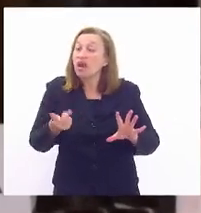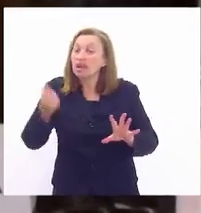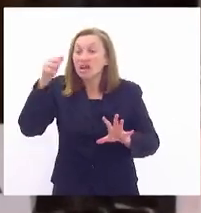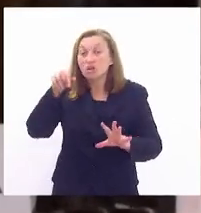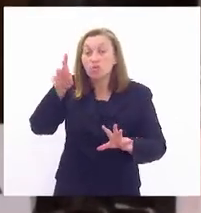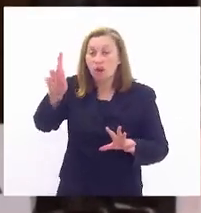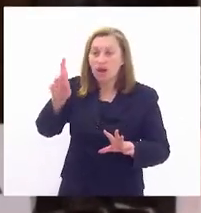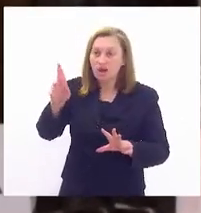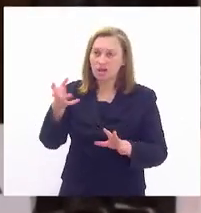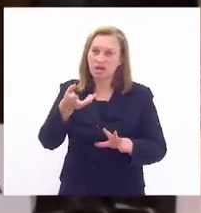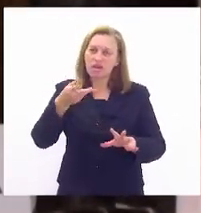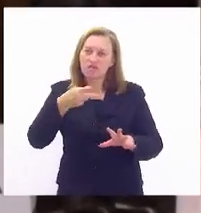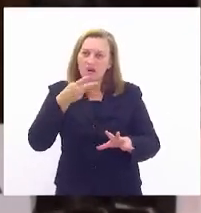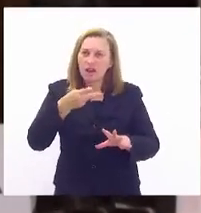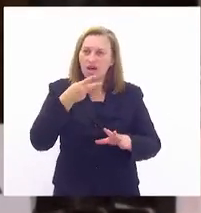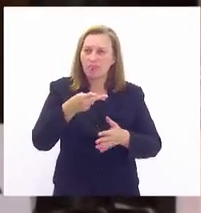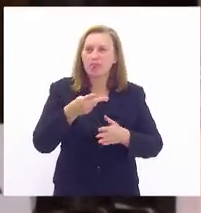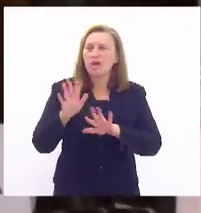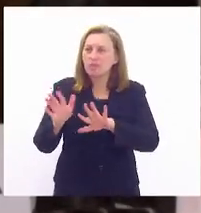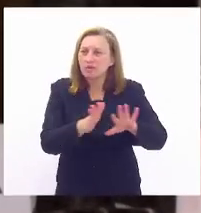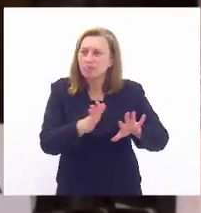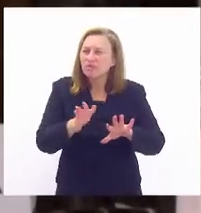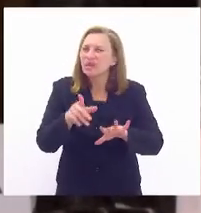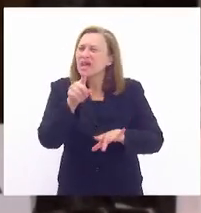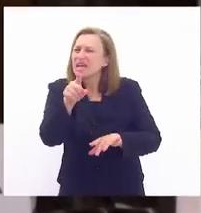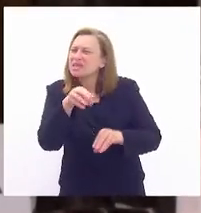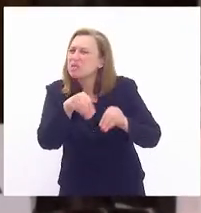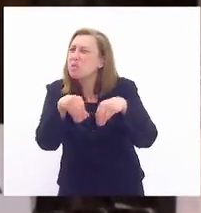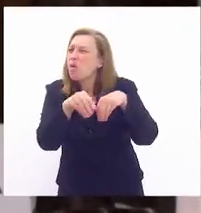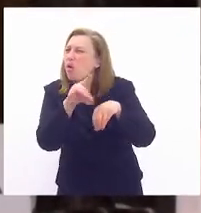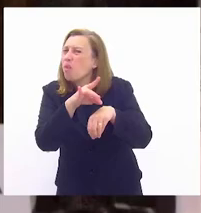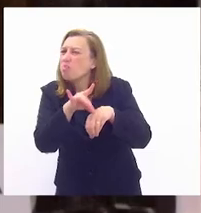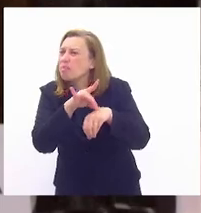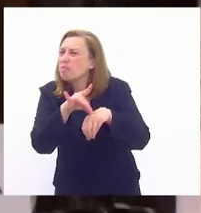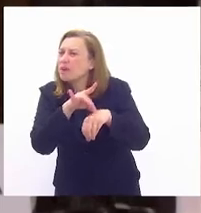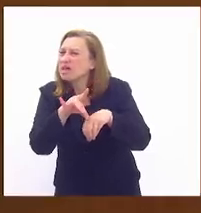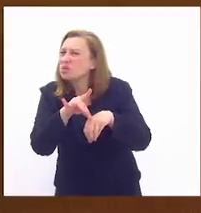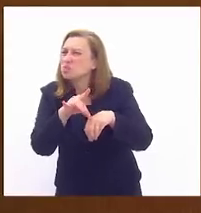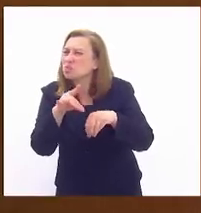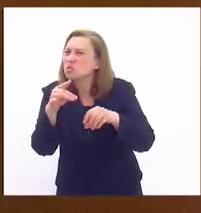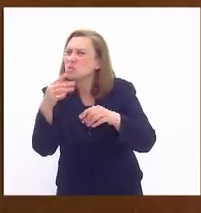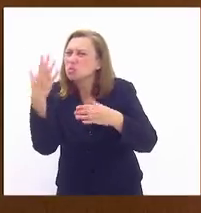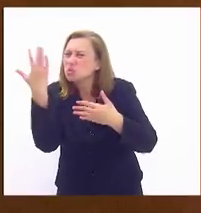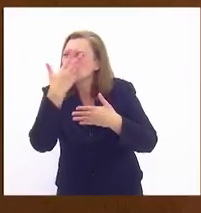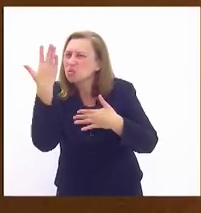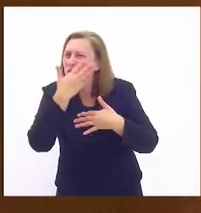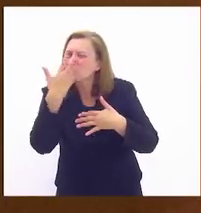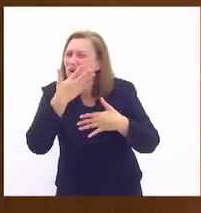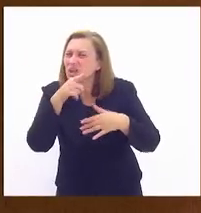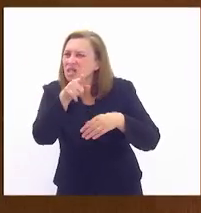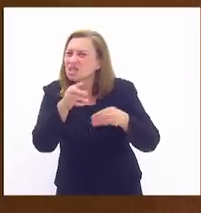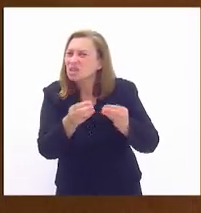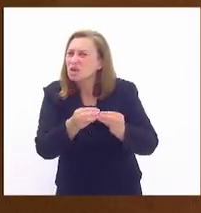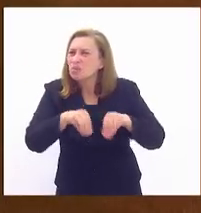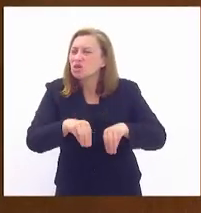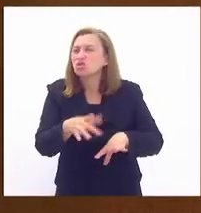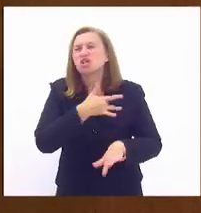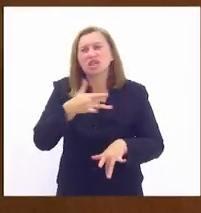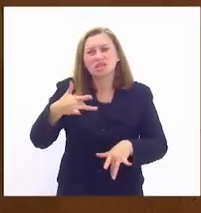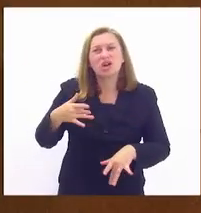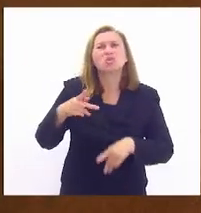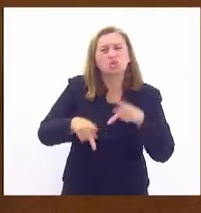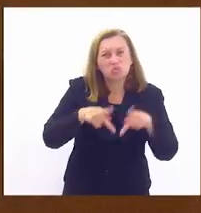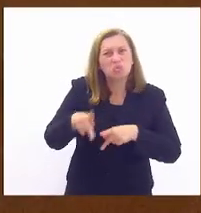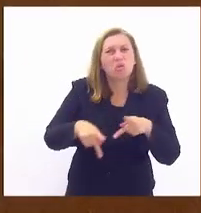dizer. Esse pó preto que você disse aí, que não é visível, esse que é prejudicial à saúde da população. Esse realmente...